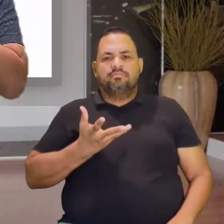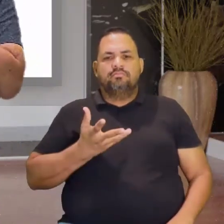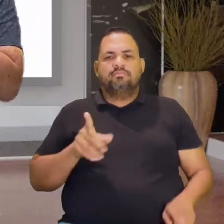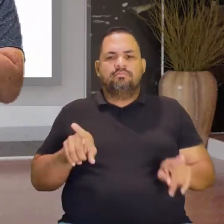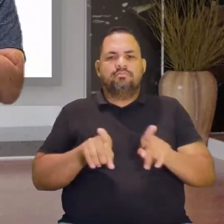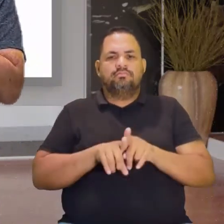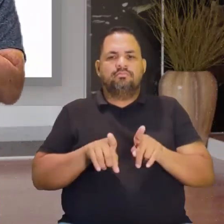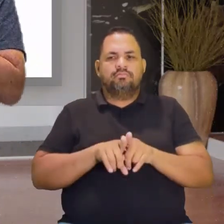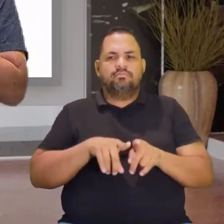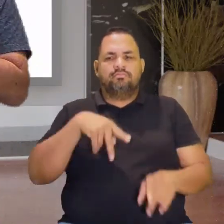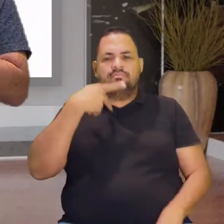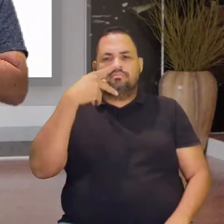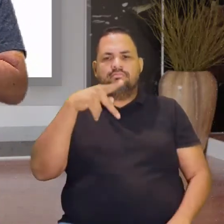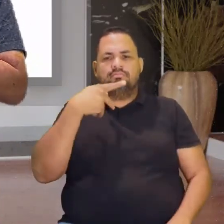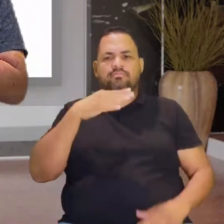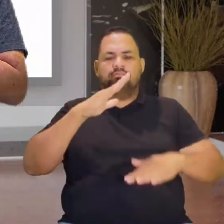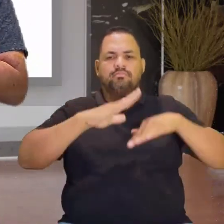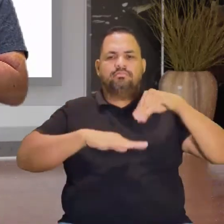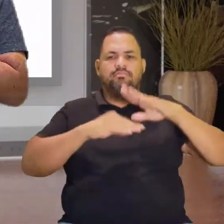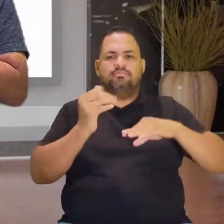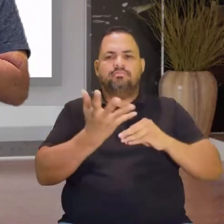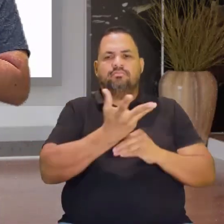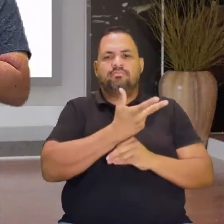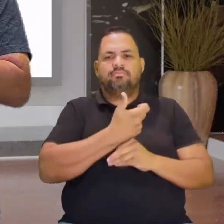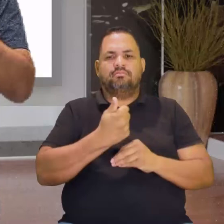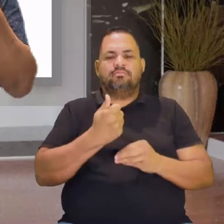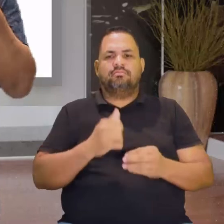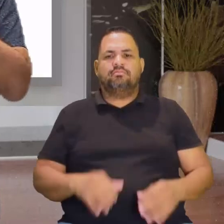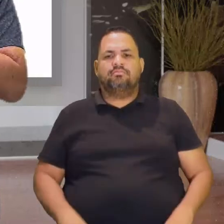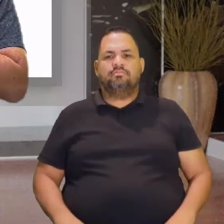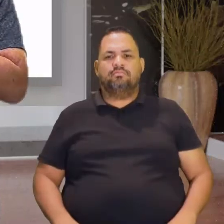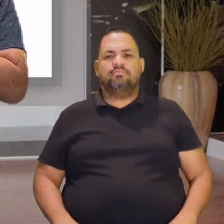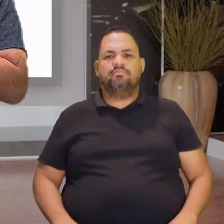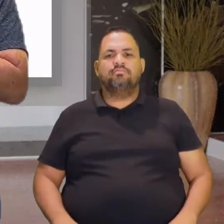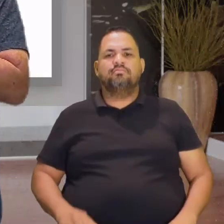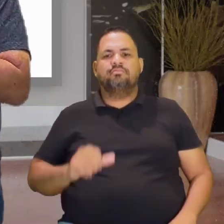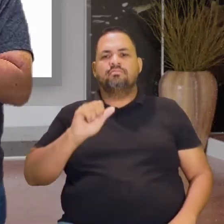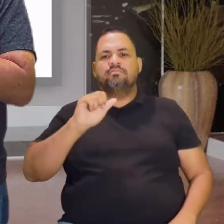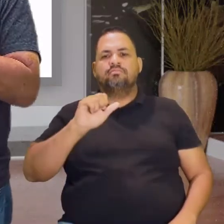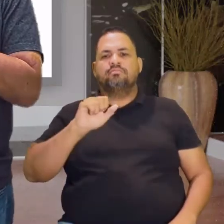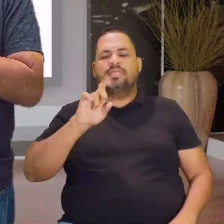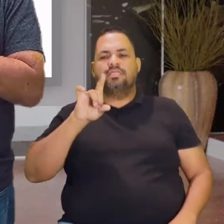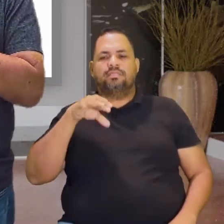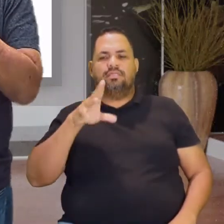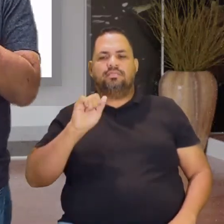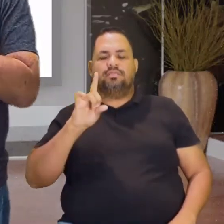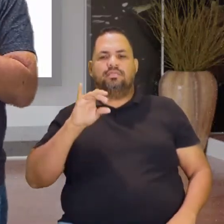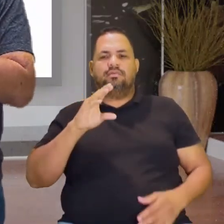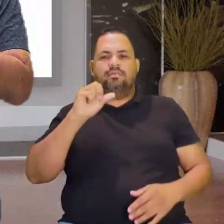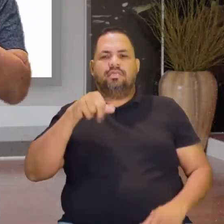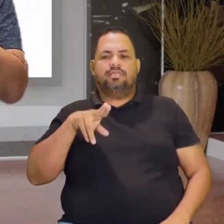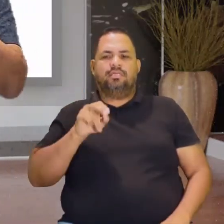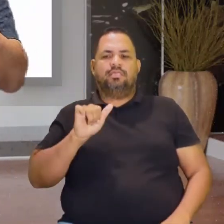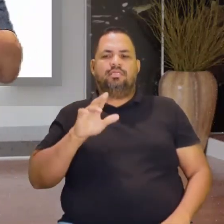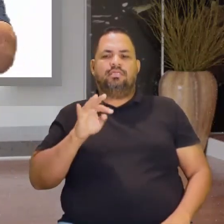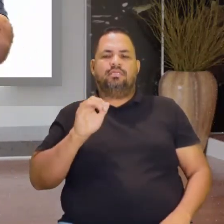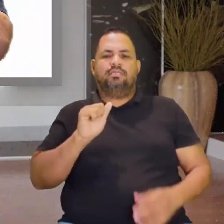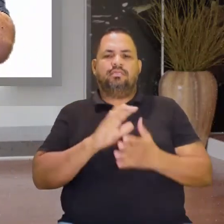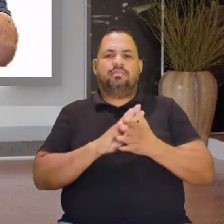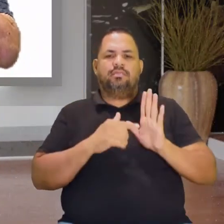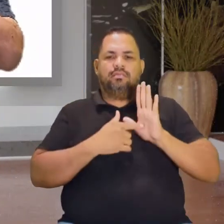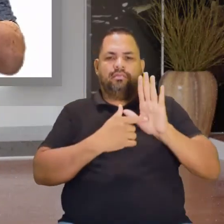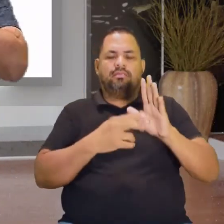essa questão de que esses artistas, né, o Laszlo Segall e a Anita Malfatti, eles trouxeram